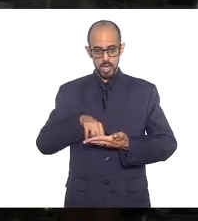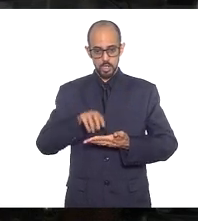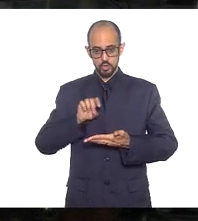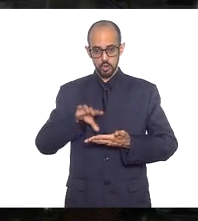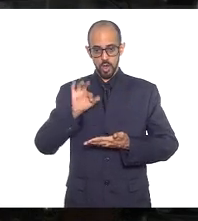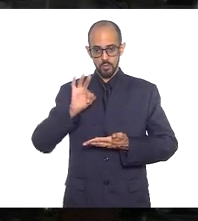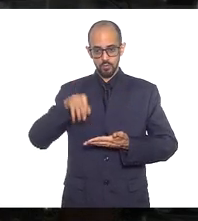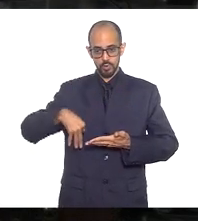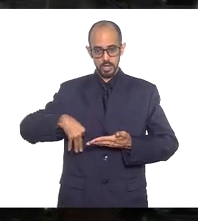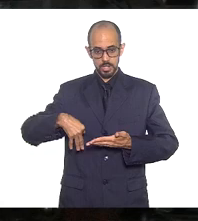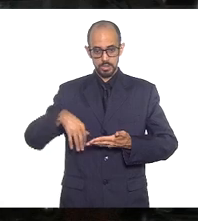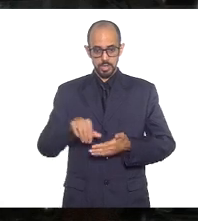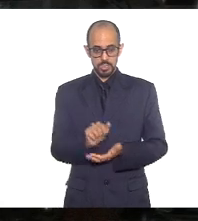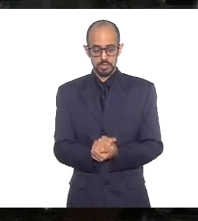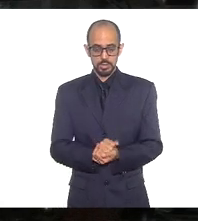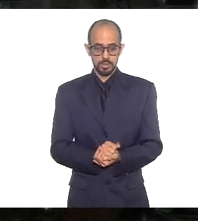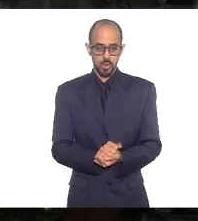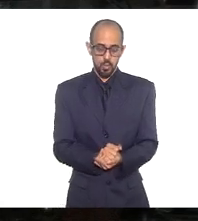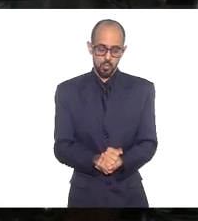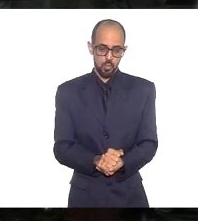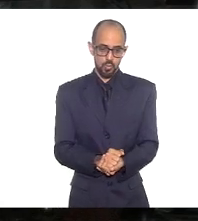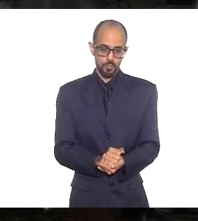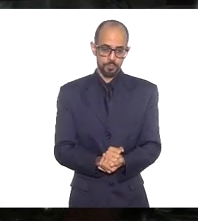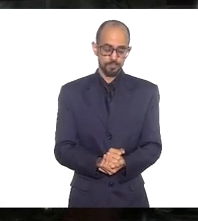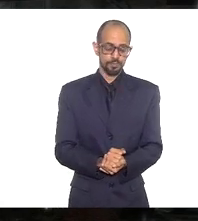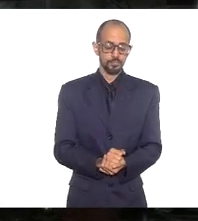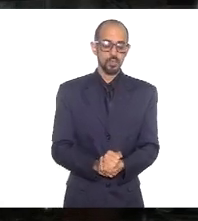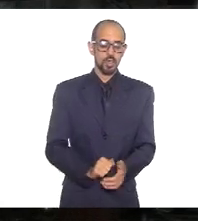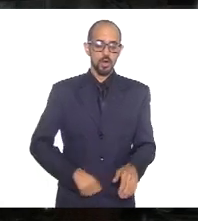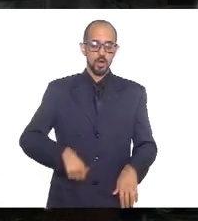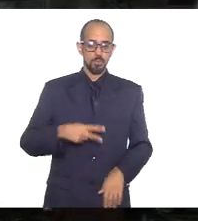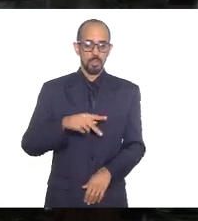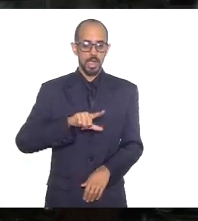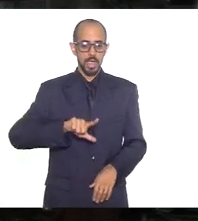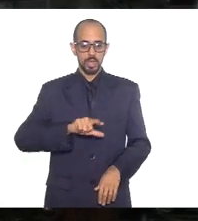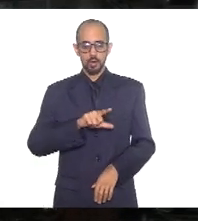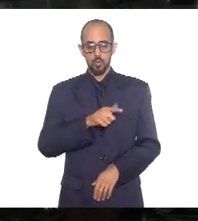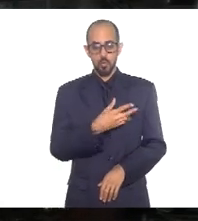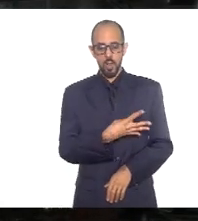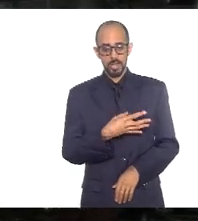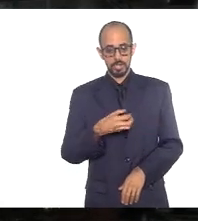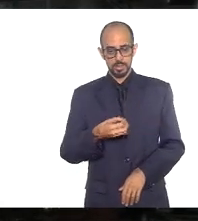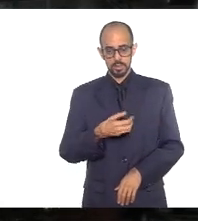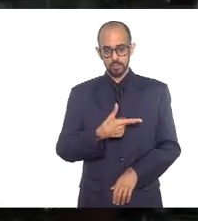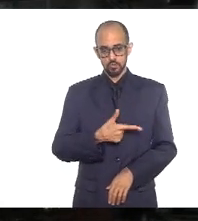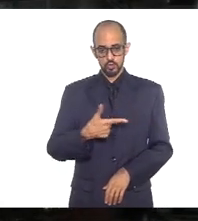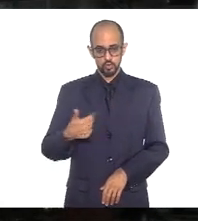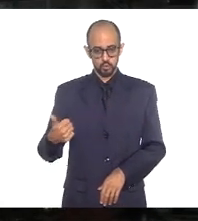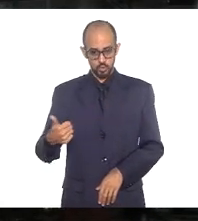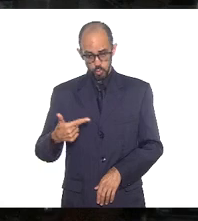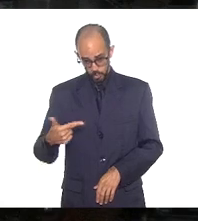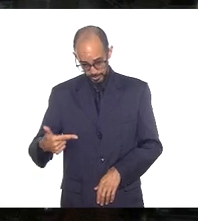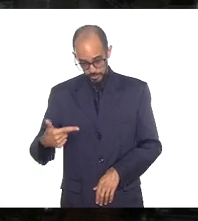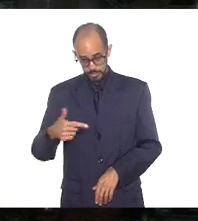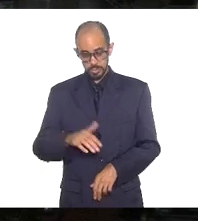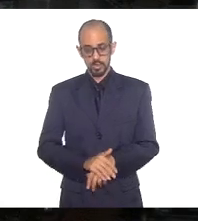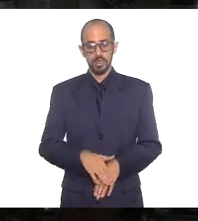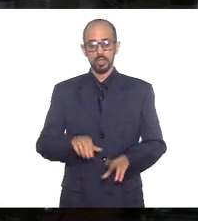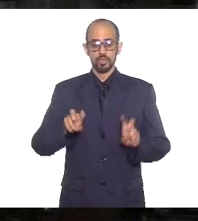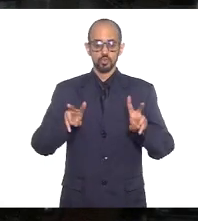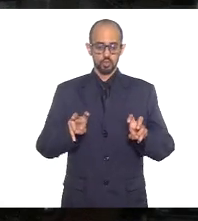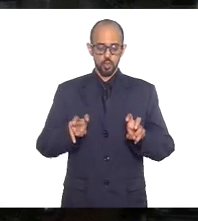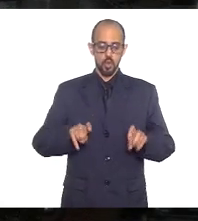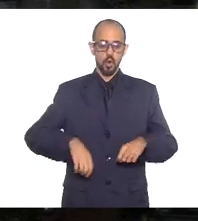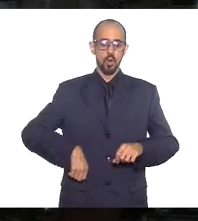parecer na forma seguinte. Projeto de lei número 4022-2021 do Poder Executivo, que dispõe sobre